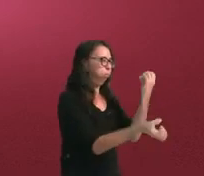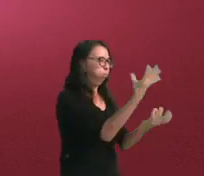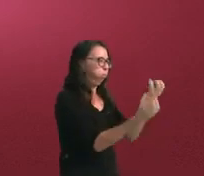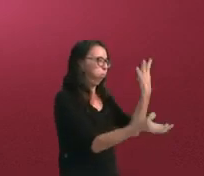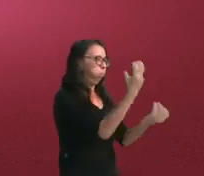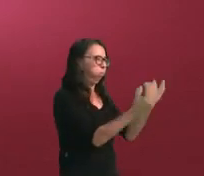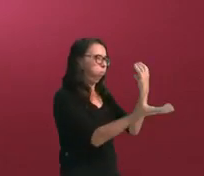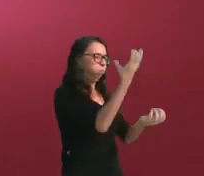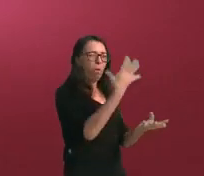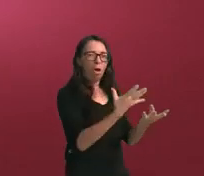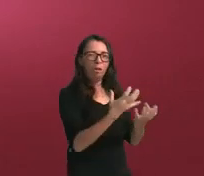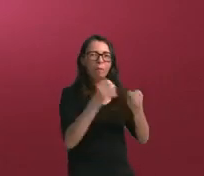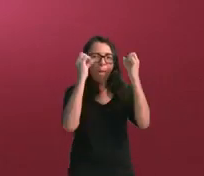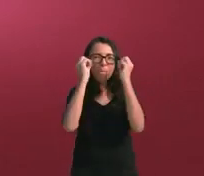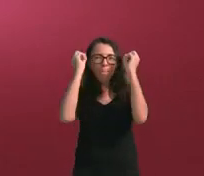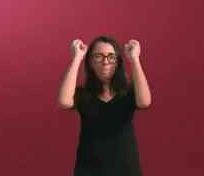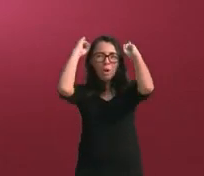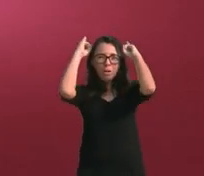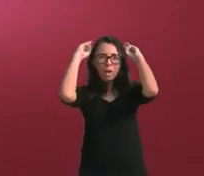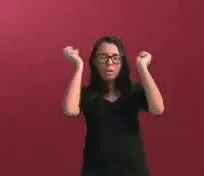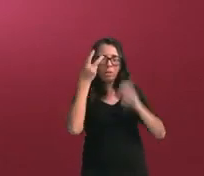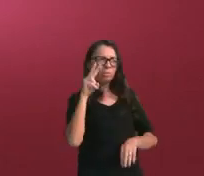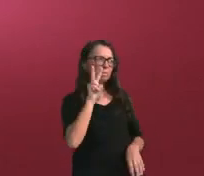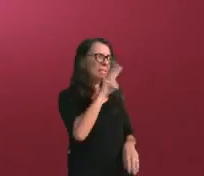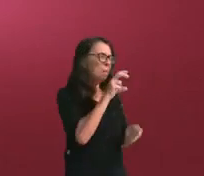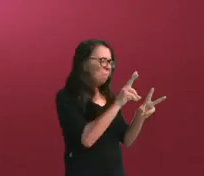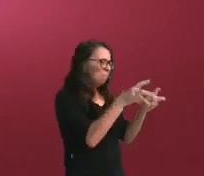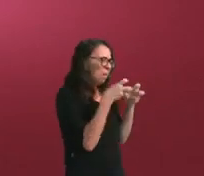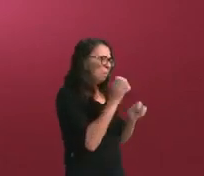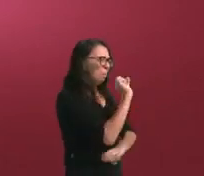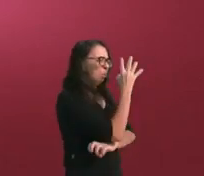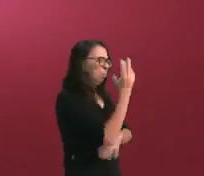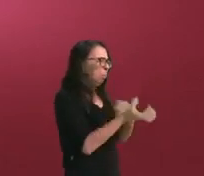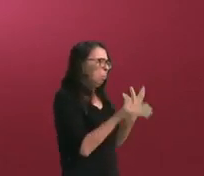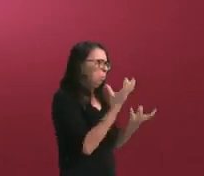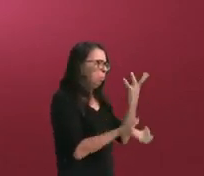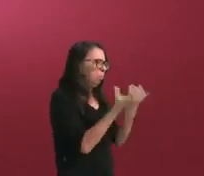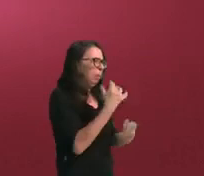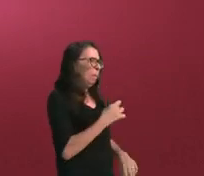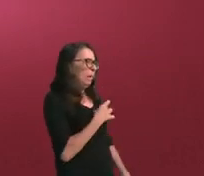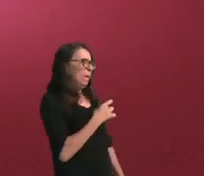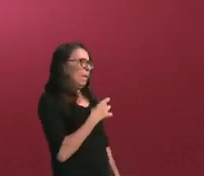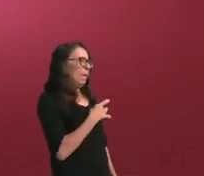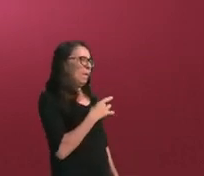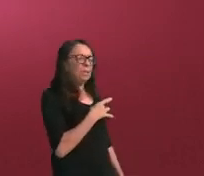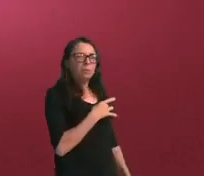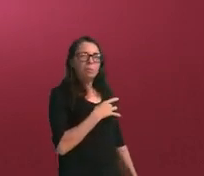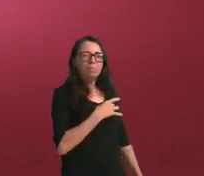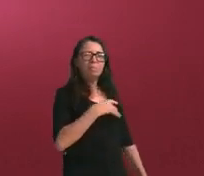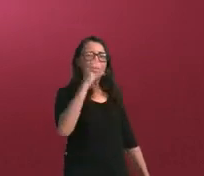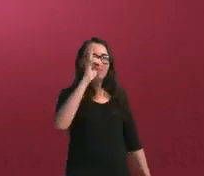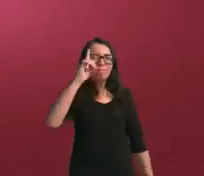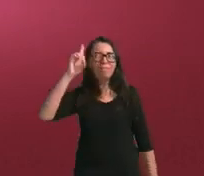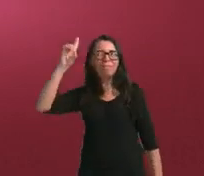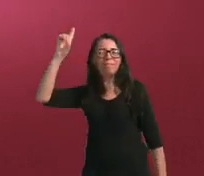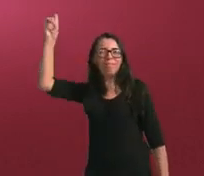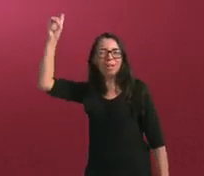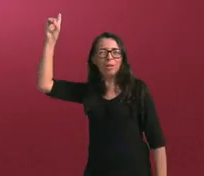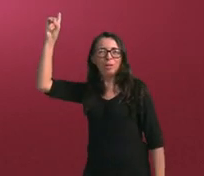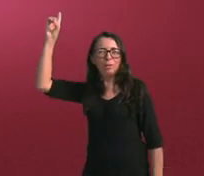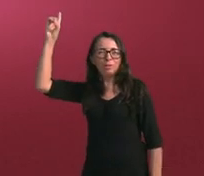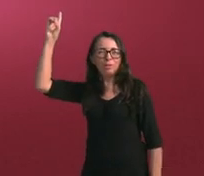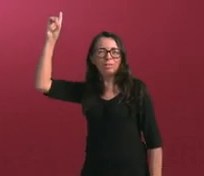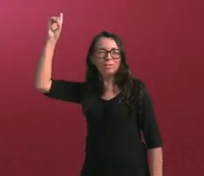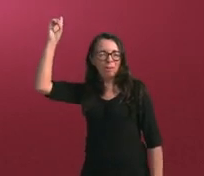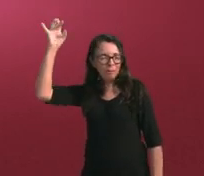isso. Depois, amados, Deus disse a Moisés o que ele estava para fazer. Então, Primeiro ele juntou-se a Moisés, deixou claro